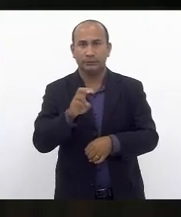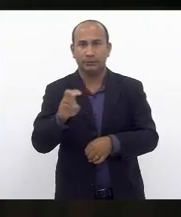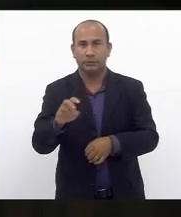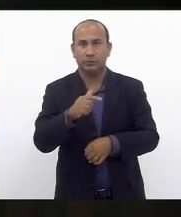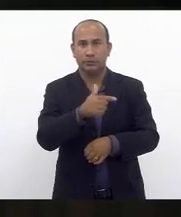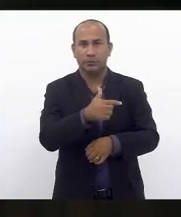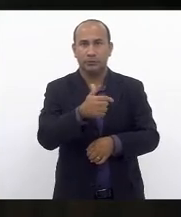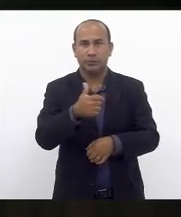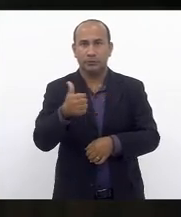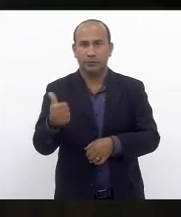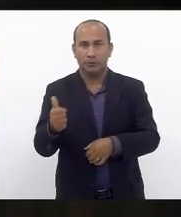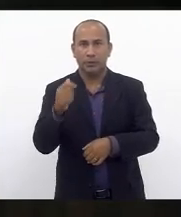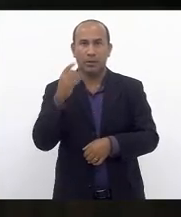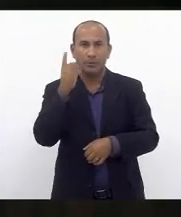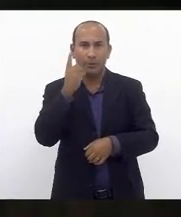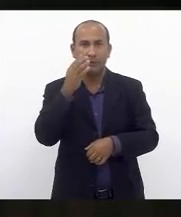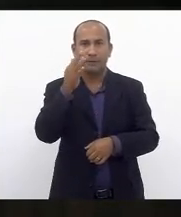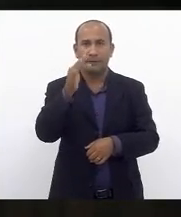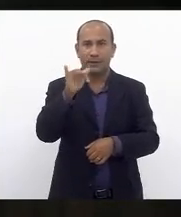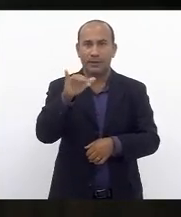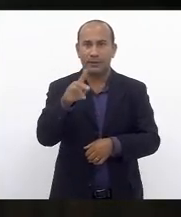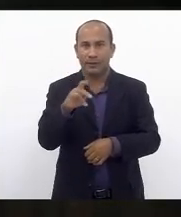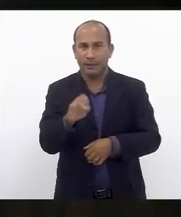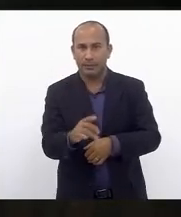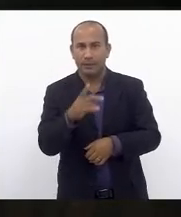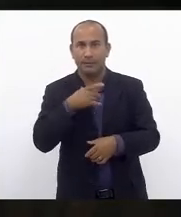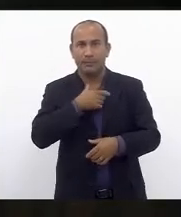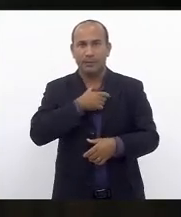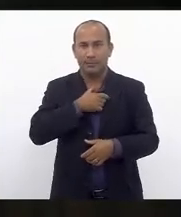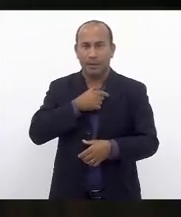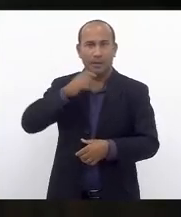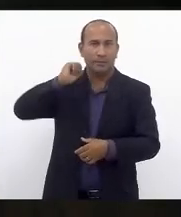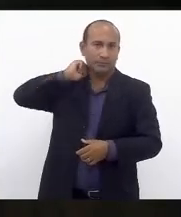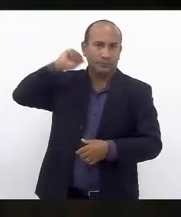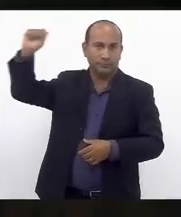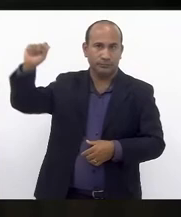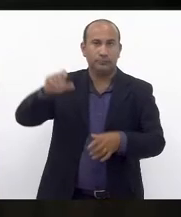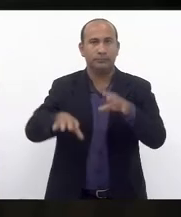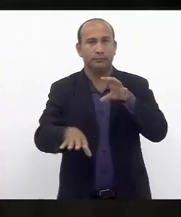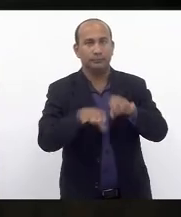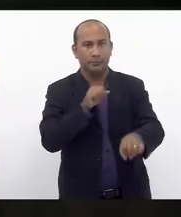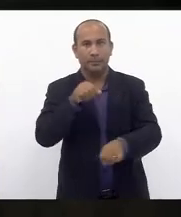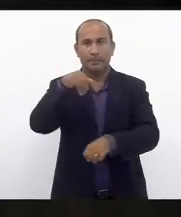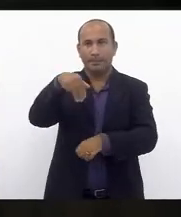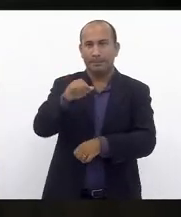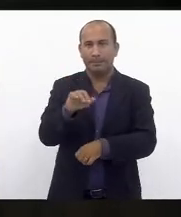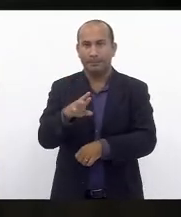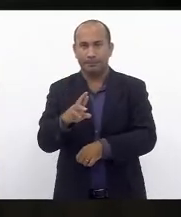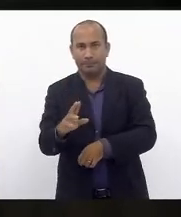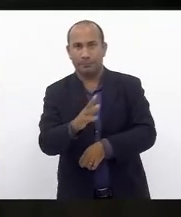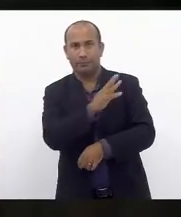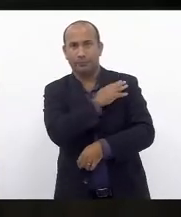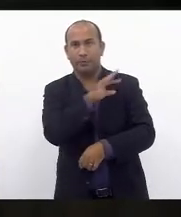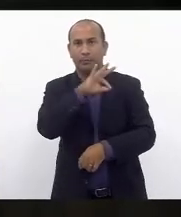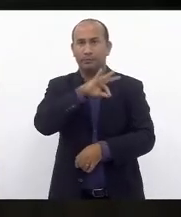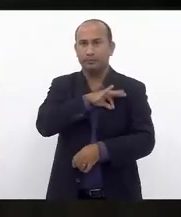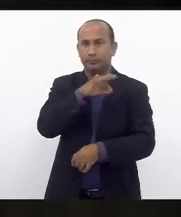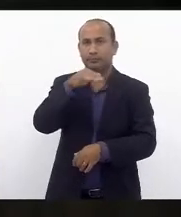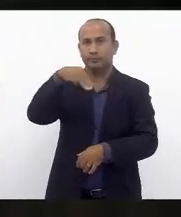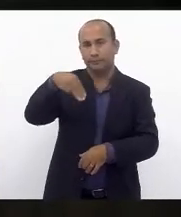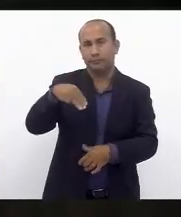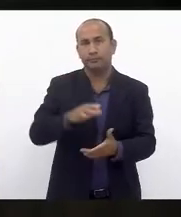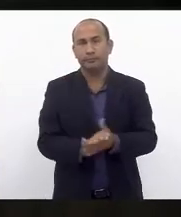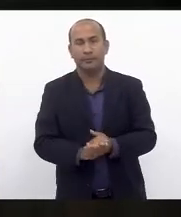755/2021, deputado Felipe Pobel, que concede a medalha Tiradentes, respectivo diploma, ao major da Polícia Militar, o senhor Luiz